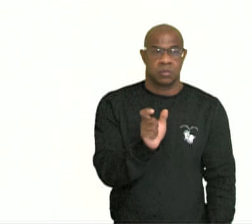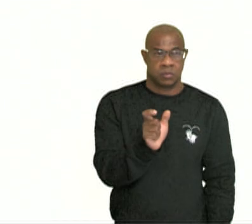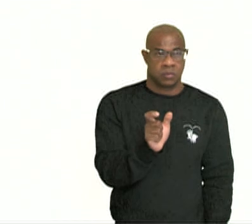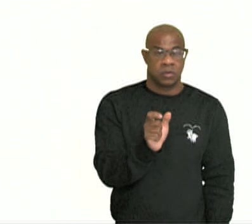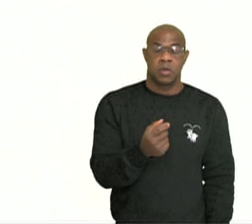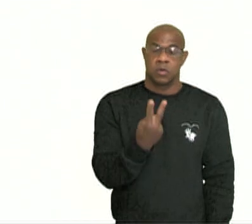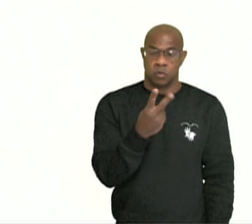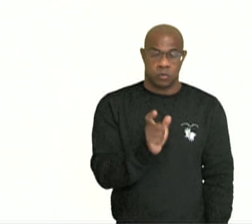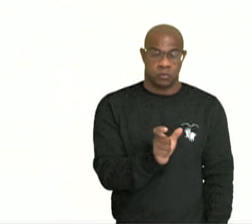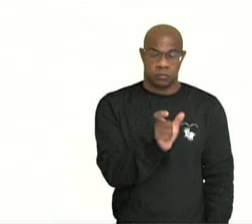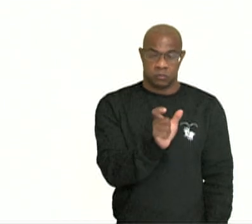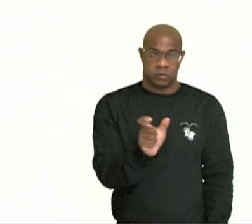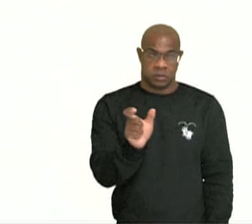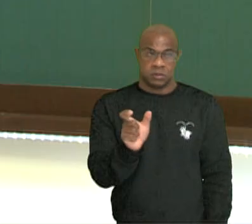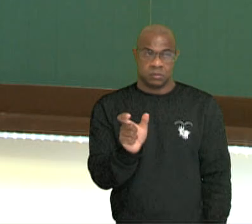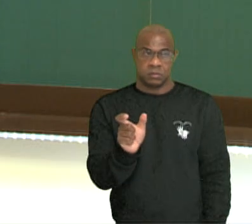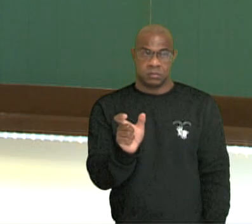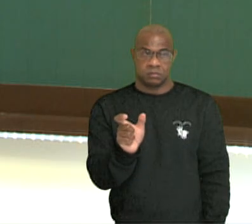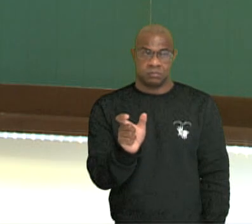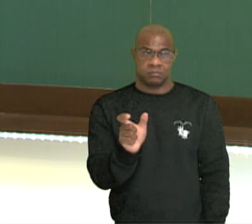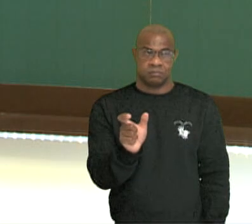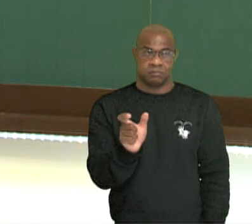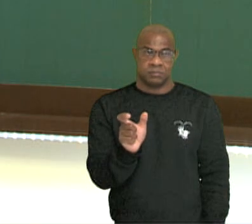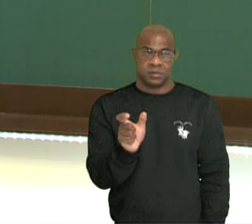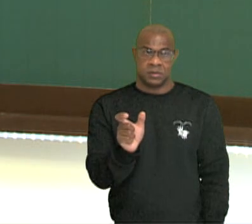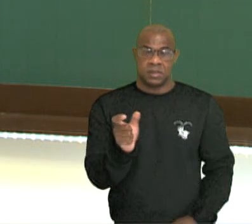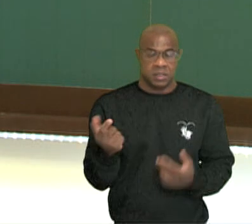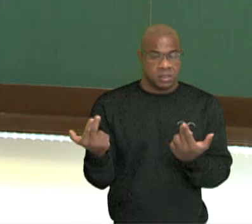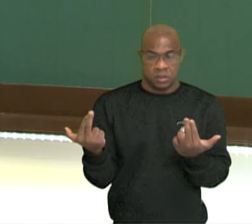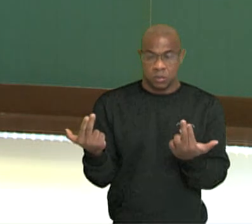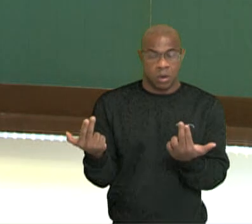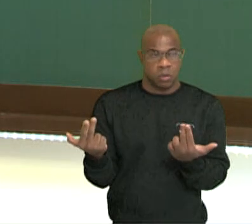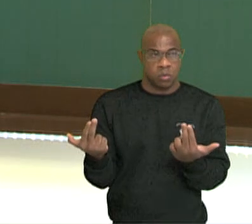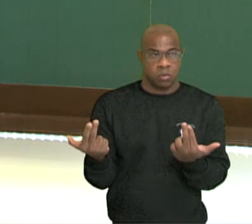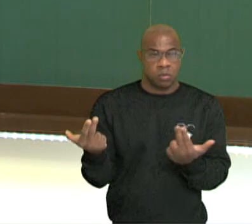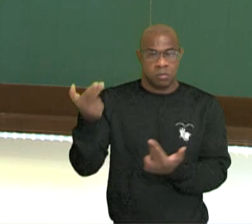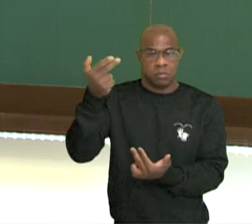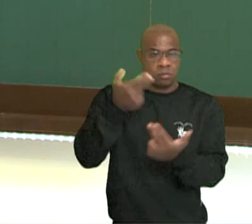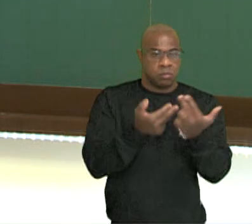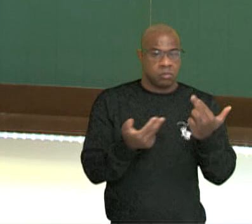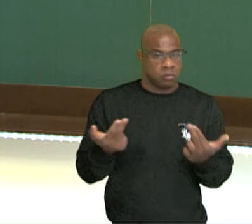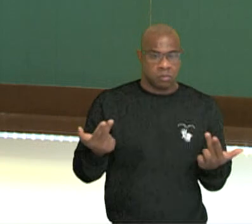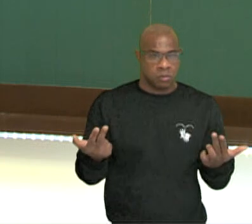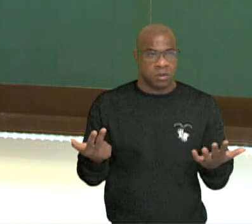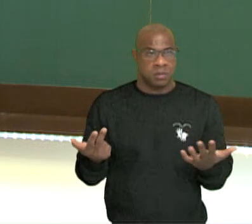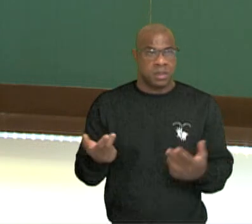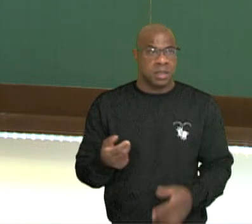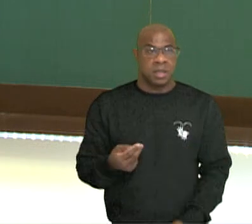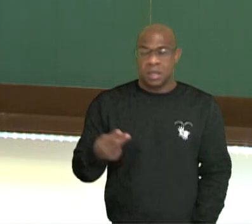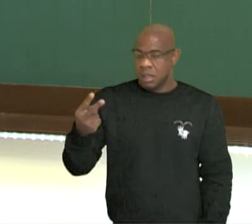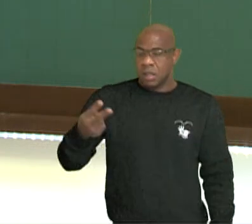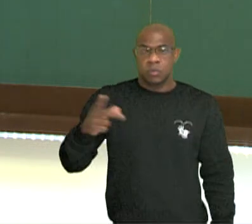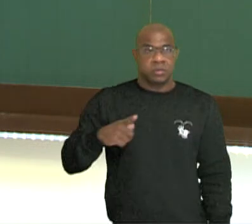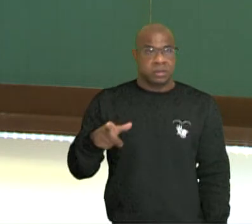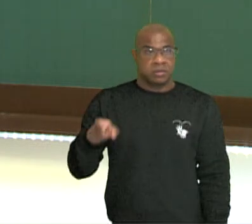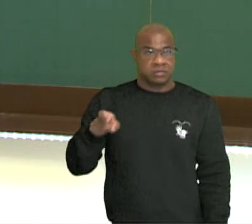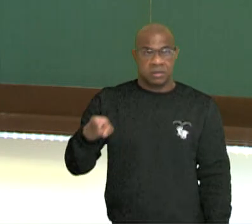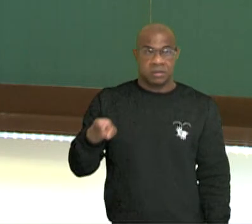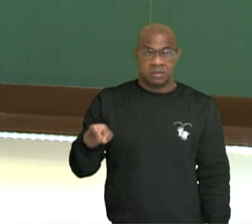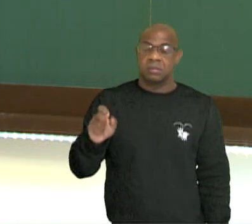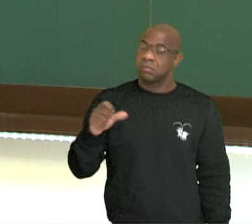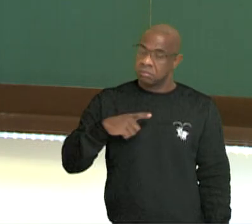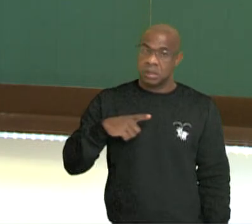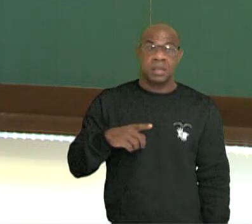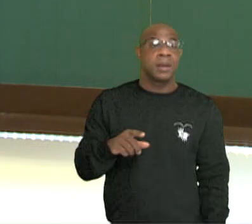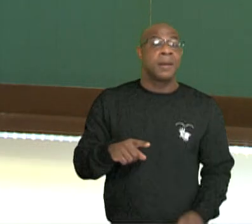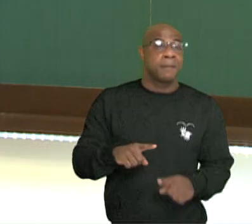dois termos com parte literal semelhante. Ai, professora, mas as duas têm x. Ok, as duas têm x,